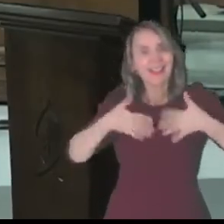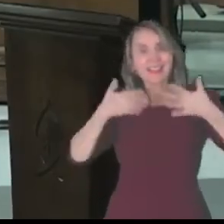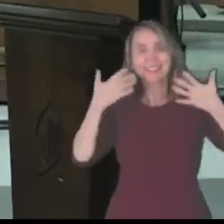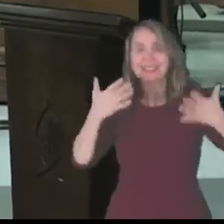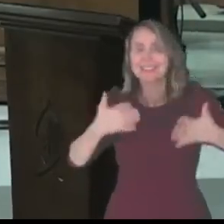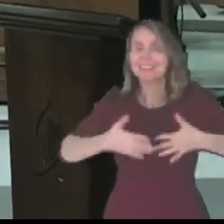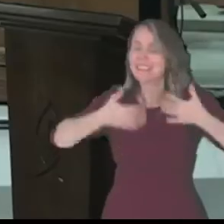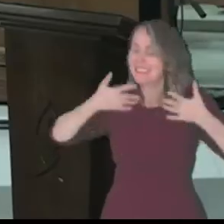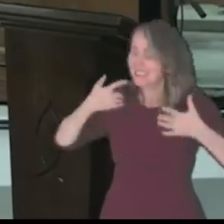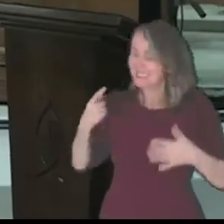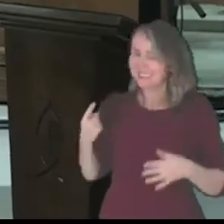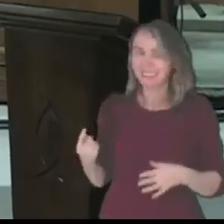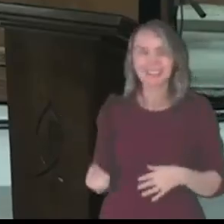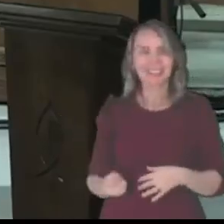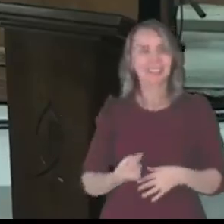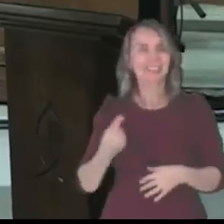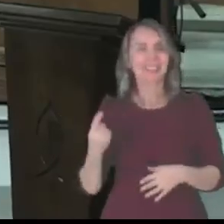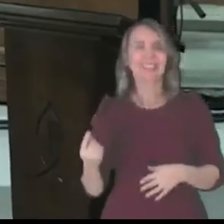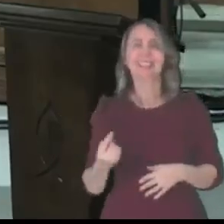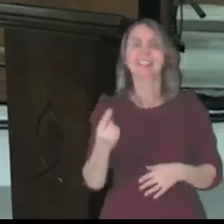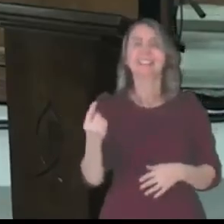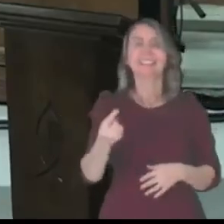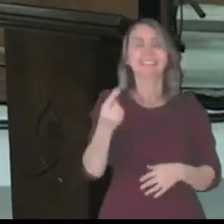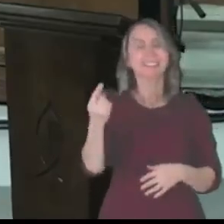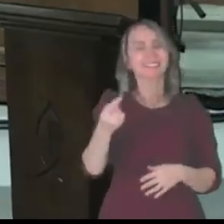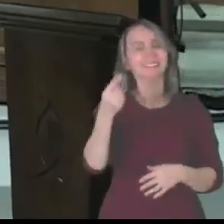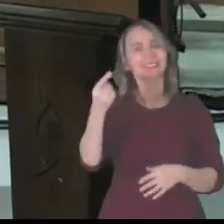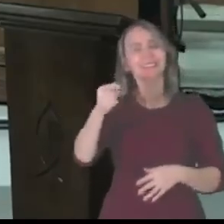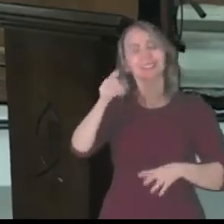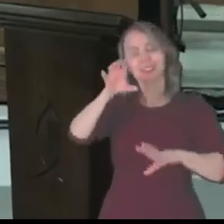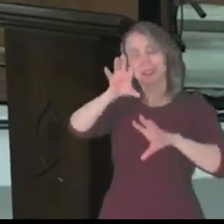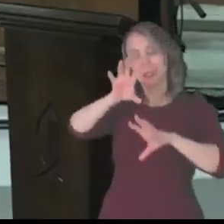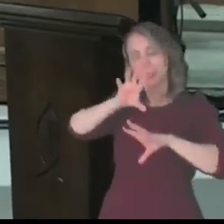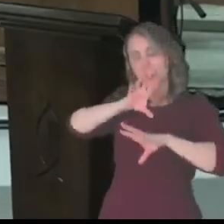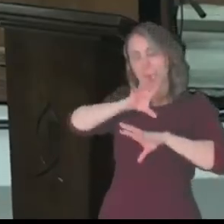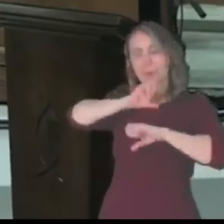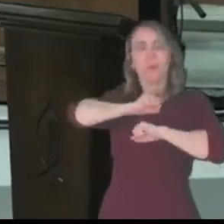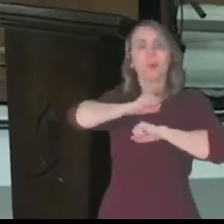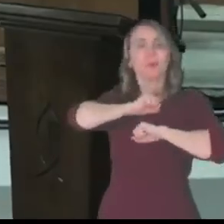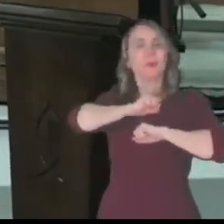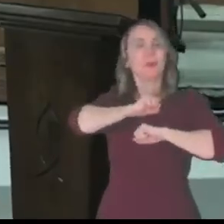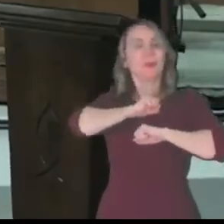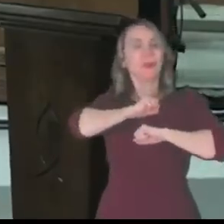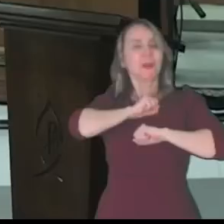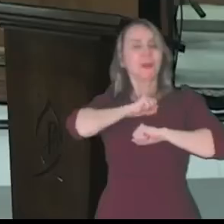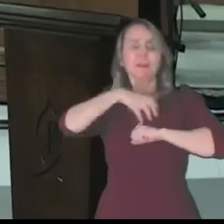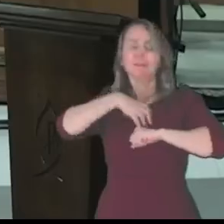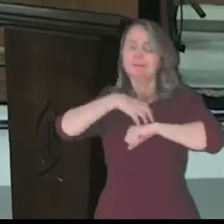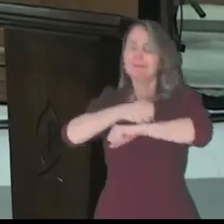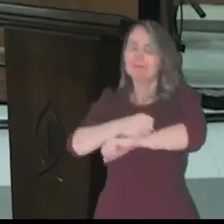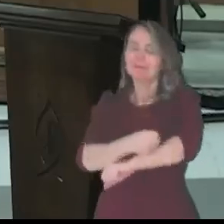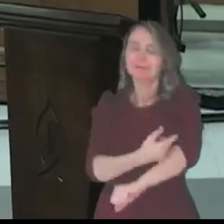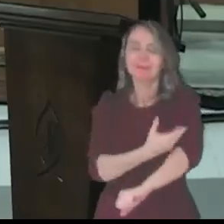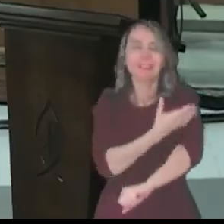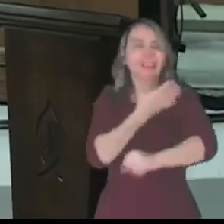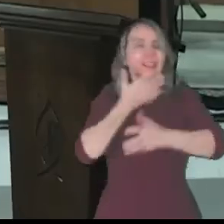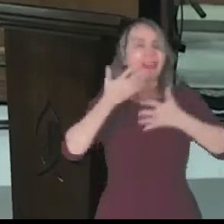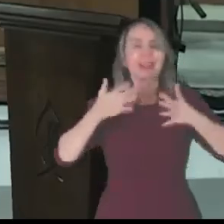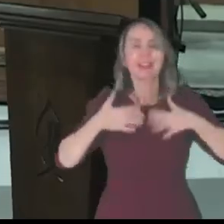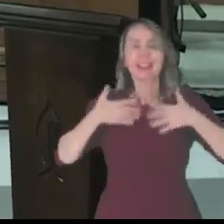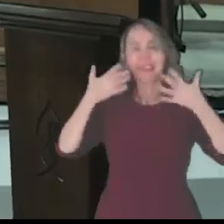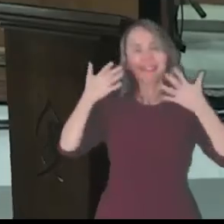eterna haverá sobre a sua cabeça gozo e alegria